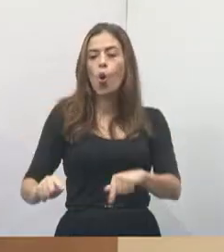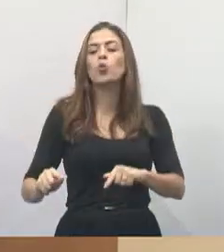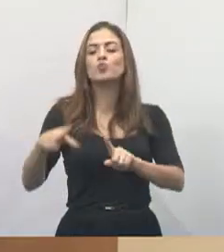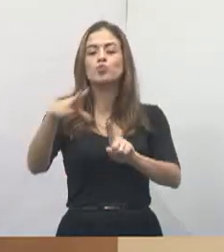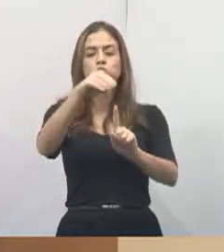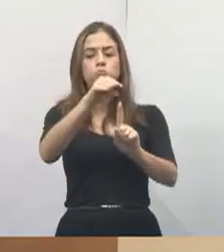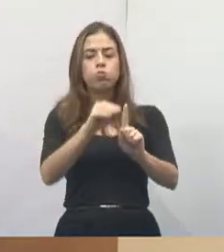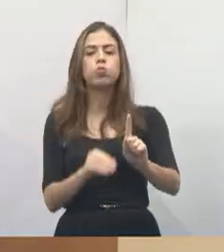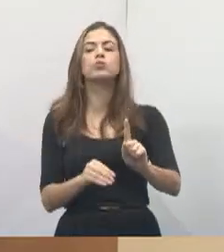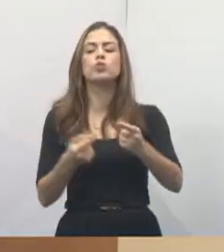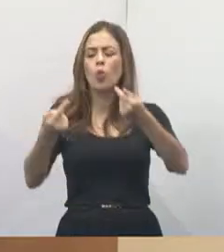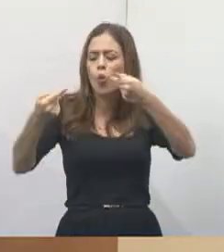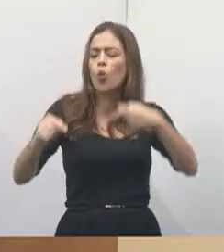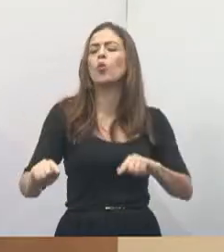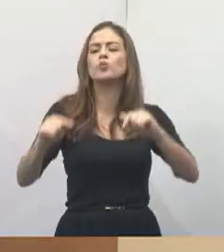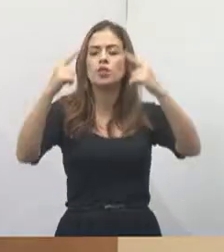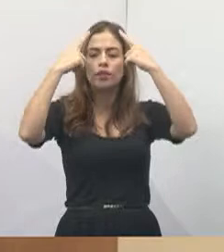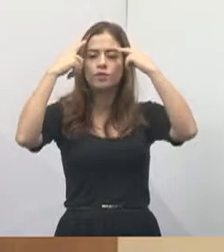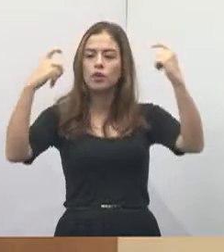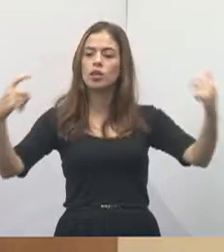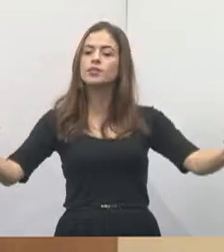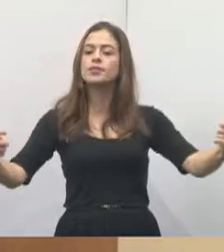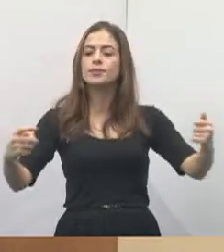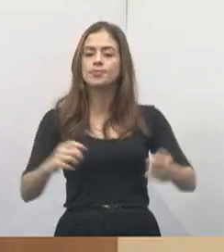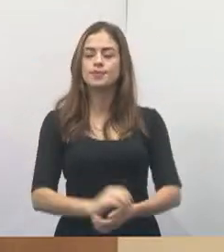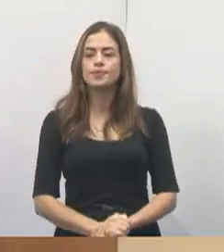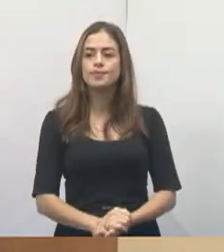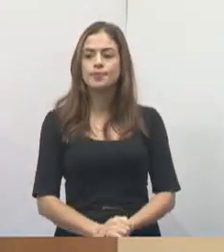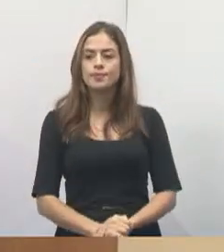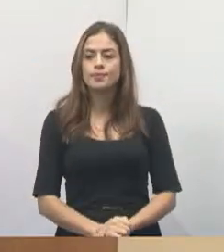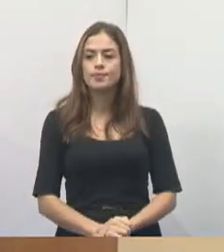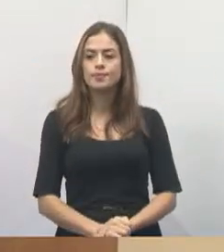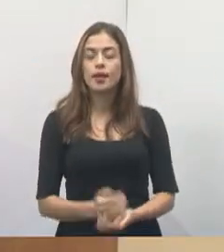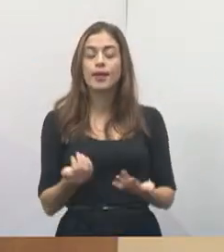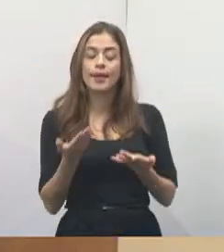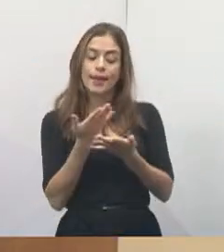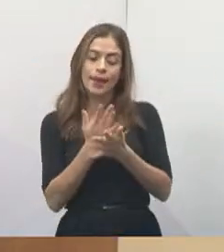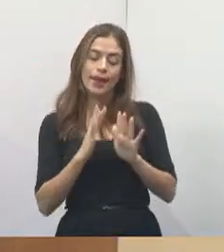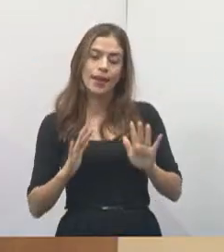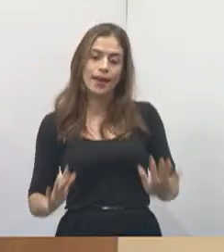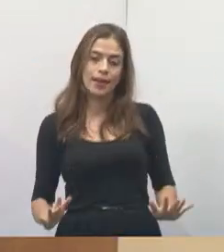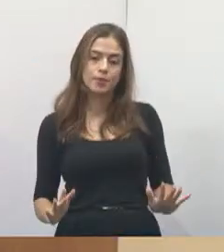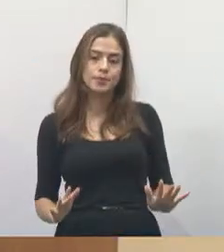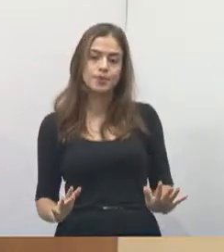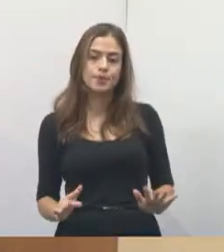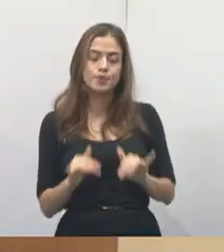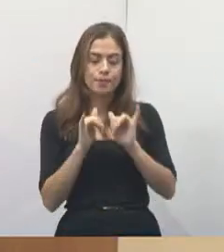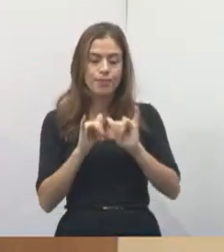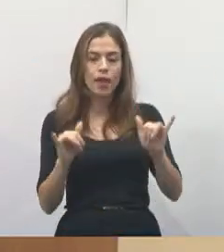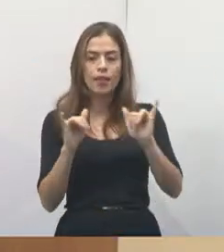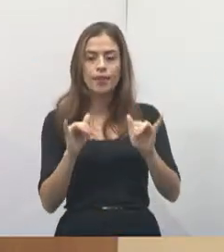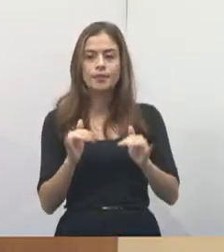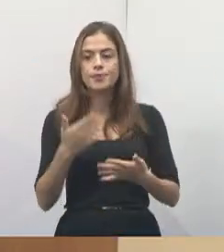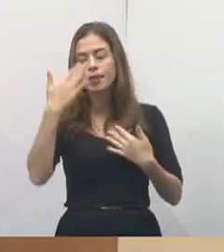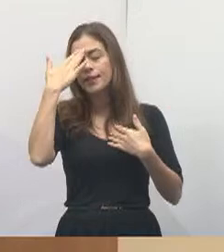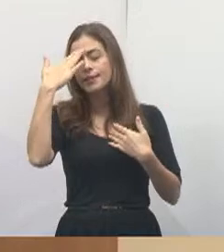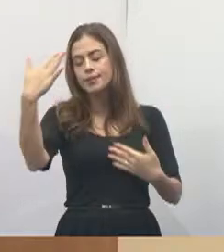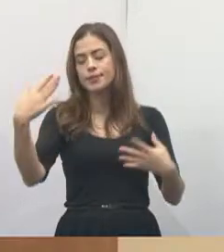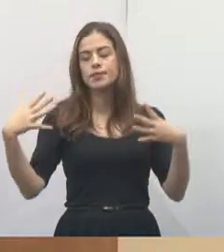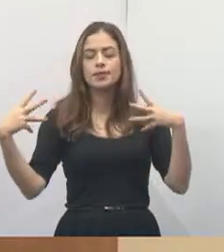e contra as violências. Eu acho que aqui eu termino a minha fala. Quero agradecer a todos